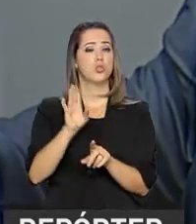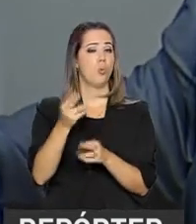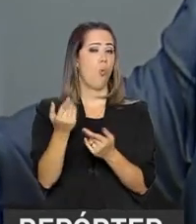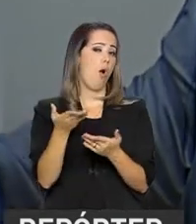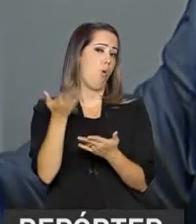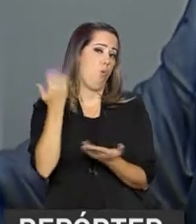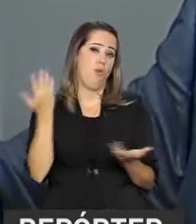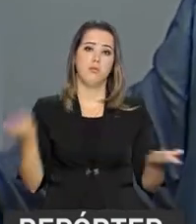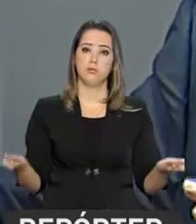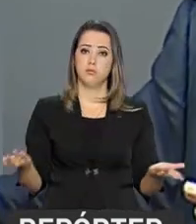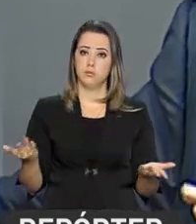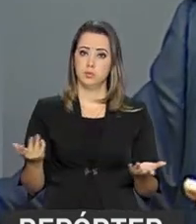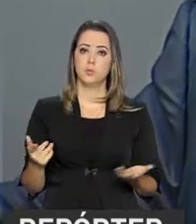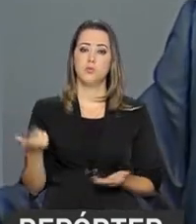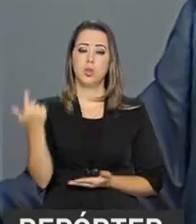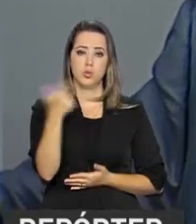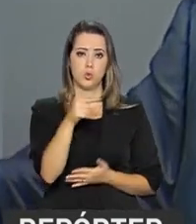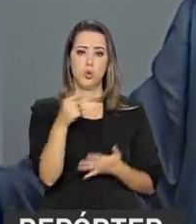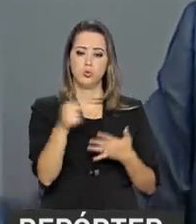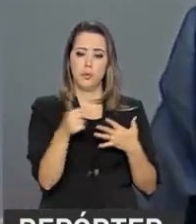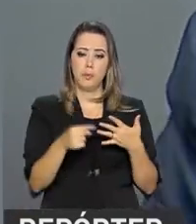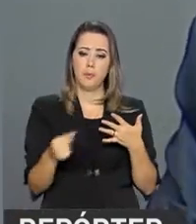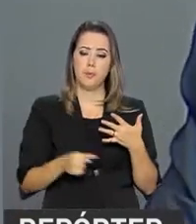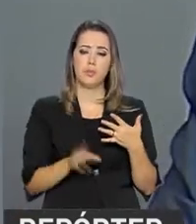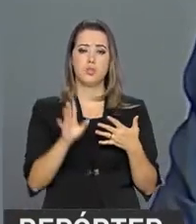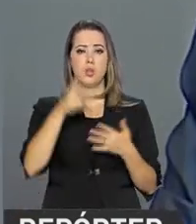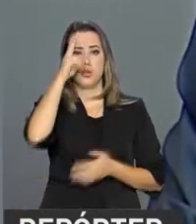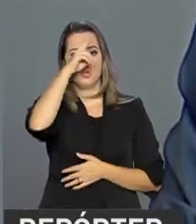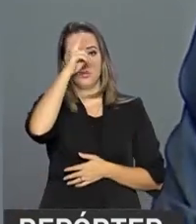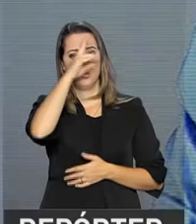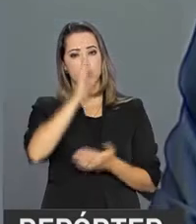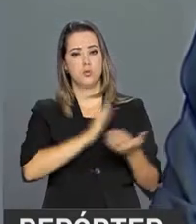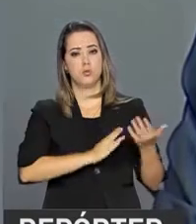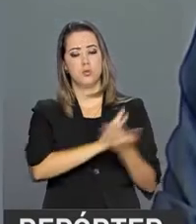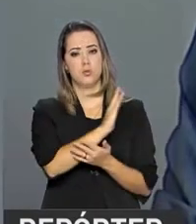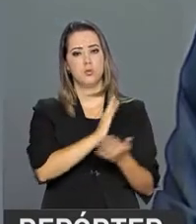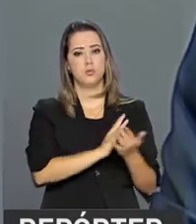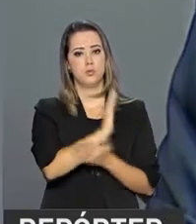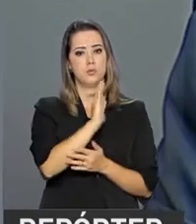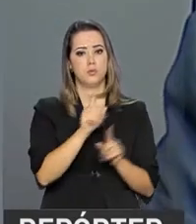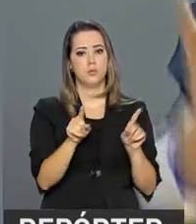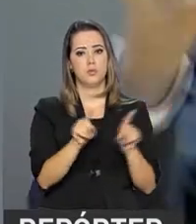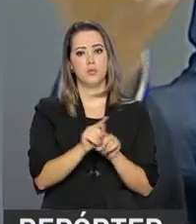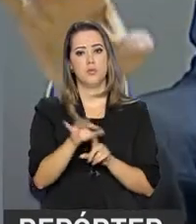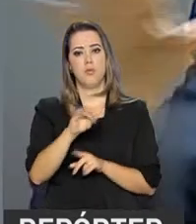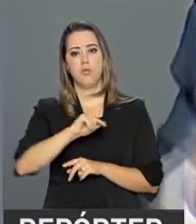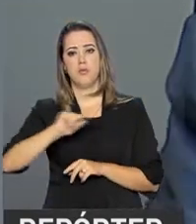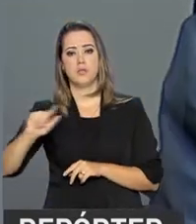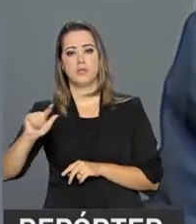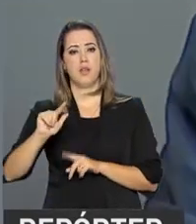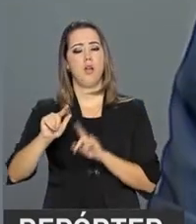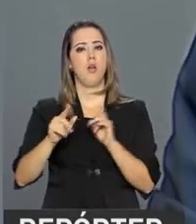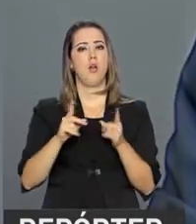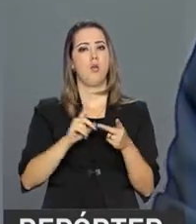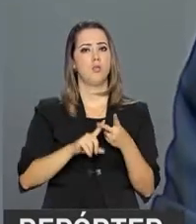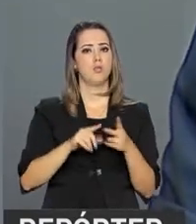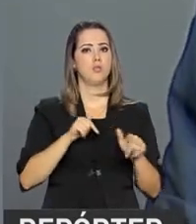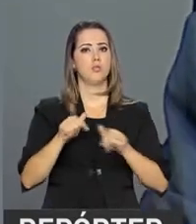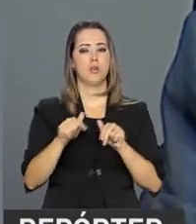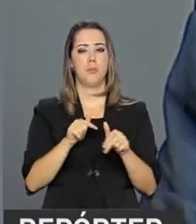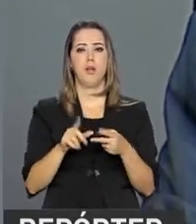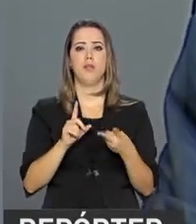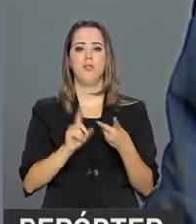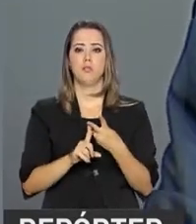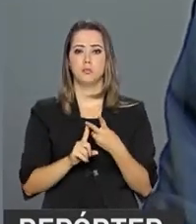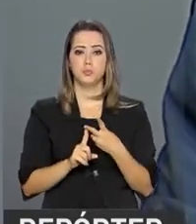as das outras medidas já existe um histórico de aprovações não só na área fiscal mas a reforma trabalhista também